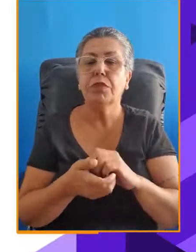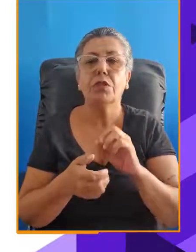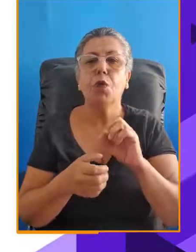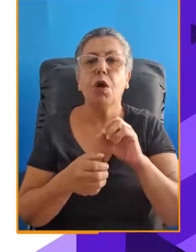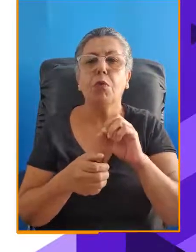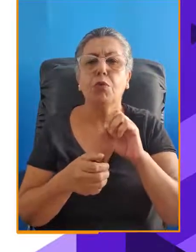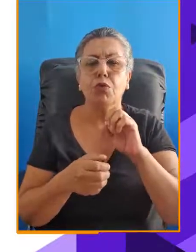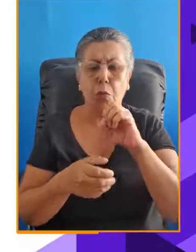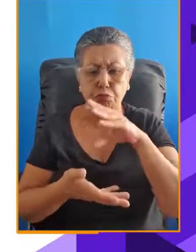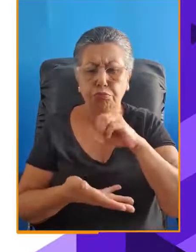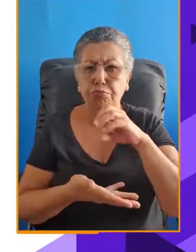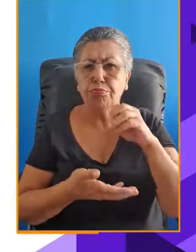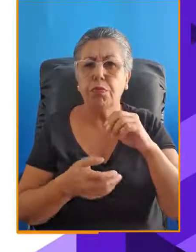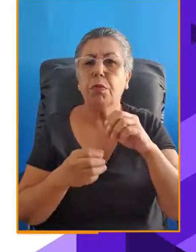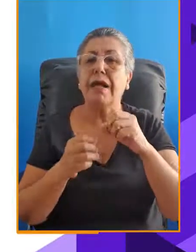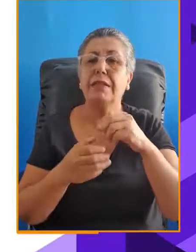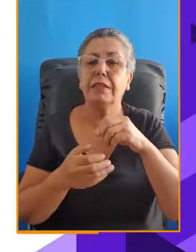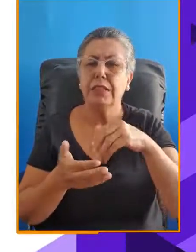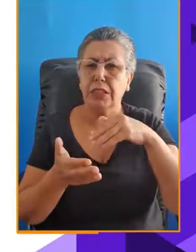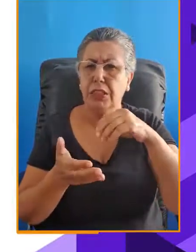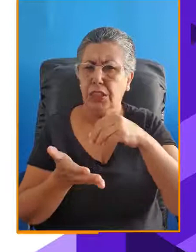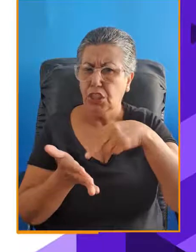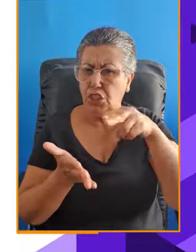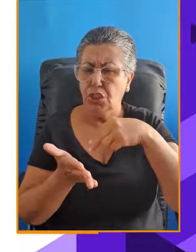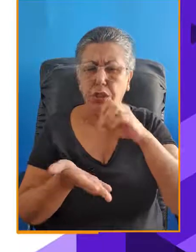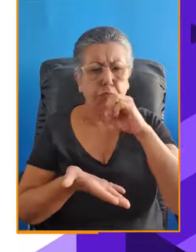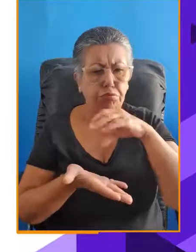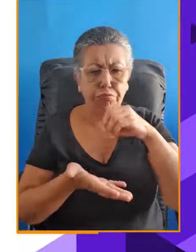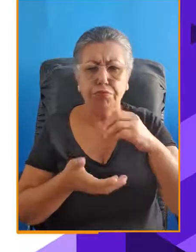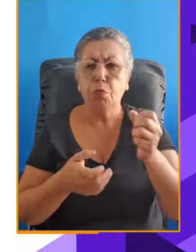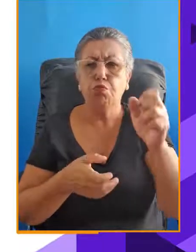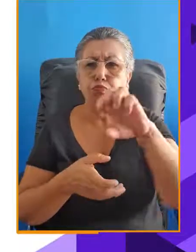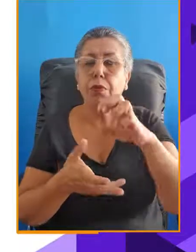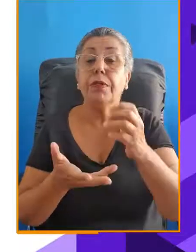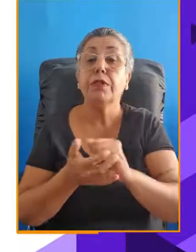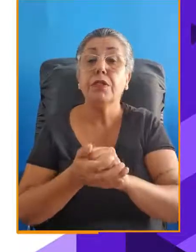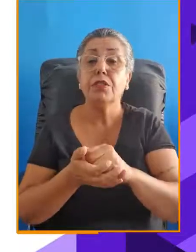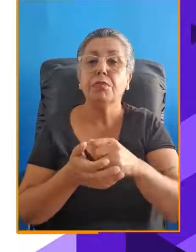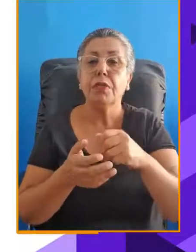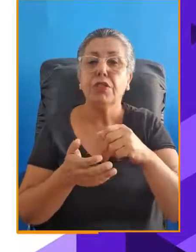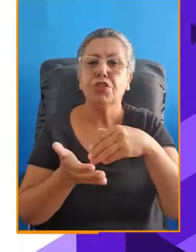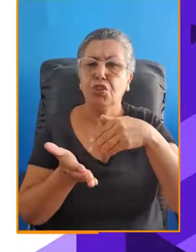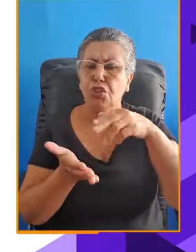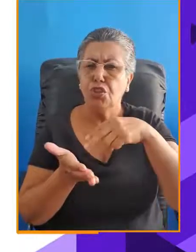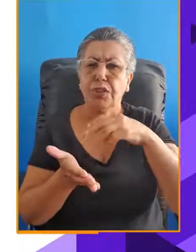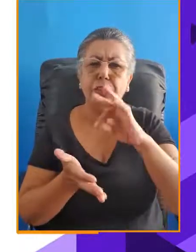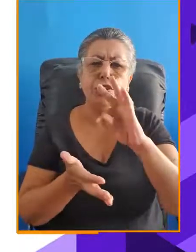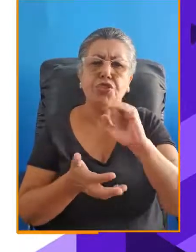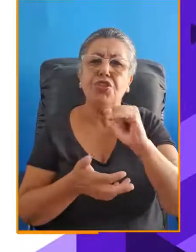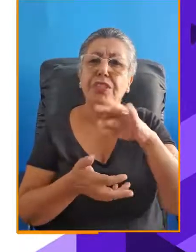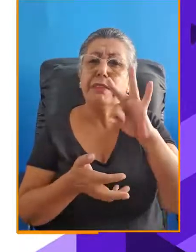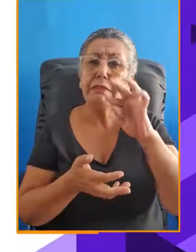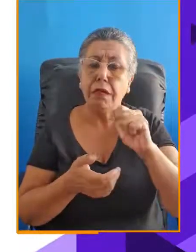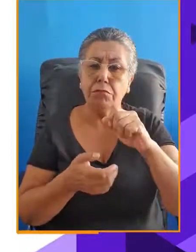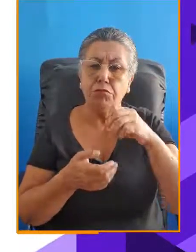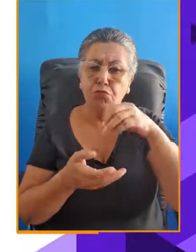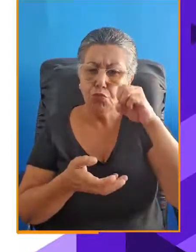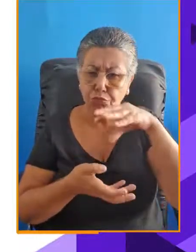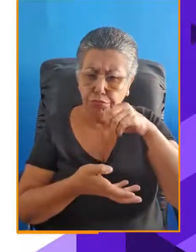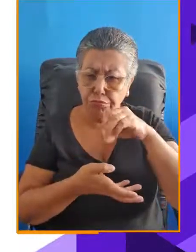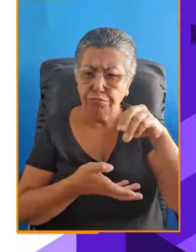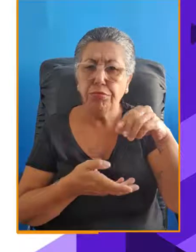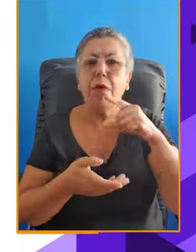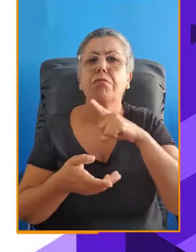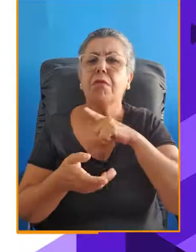pelos efeitos de pulverização, salpicado e despejo. Se nós salpicarmos tinta, nós vamos ter